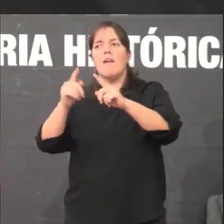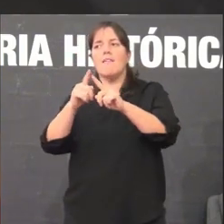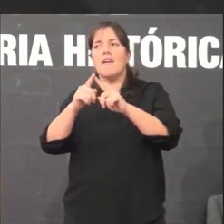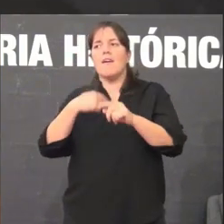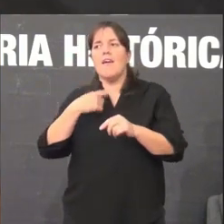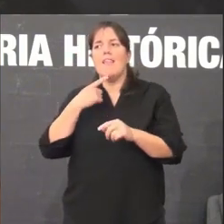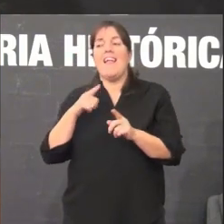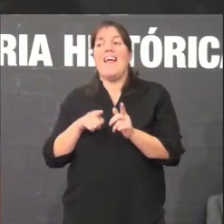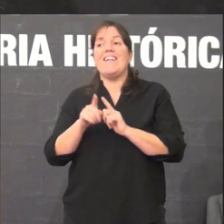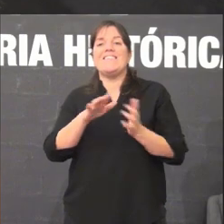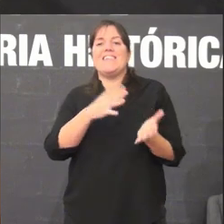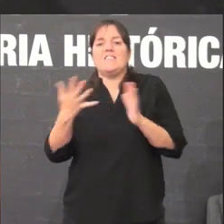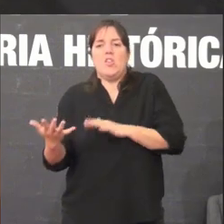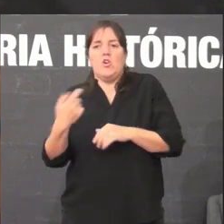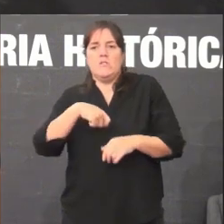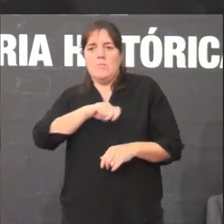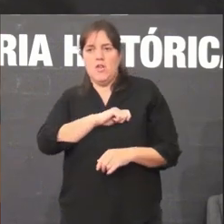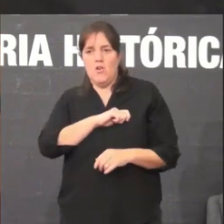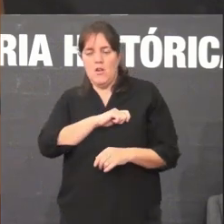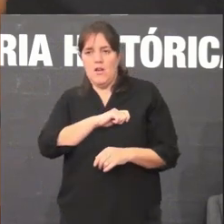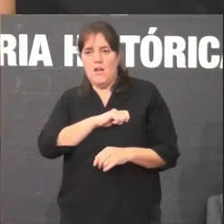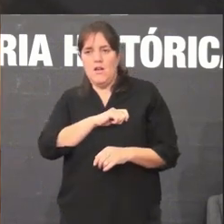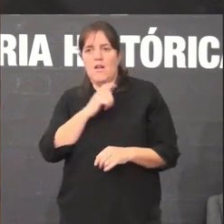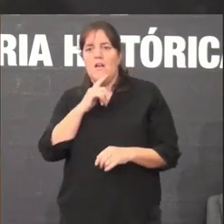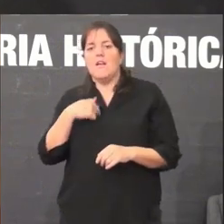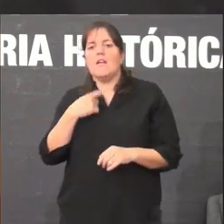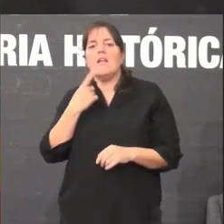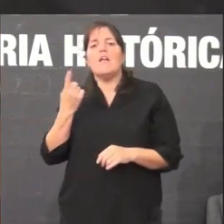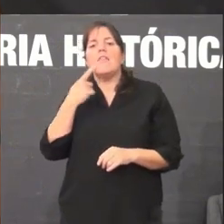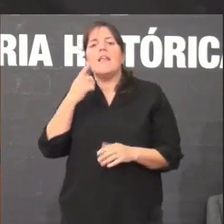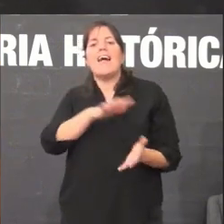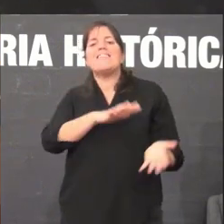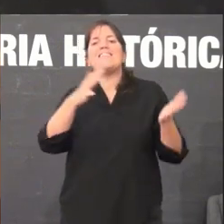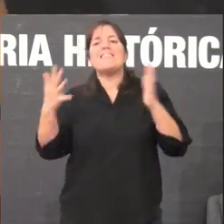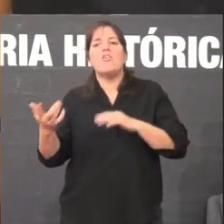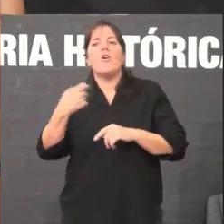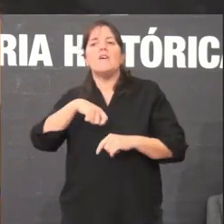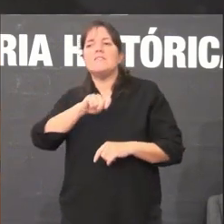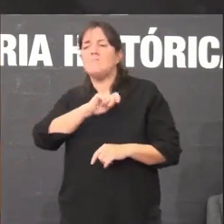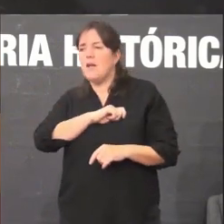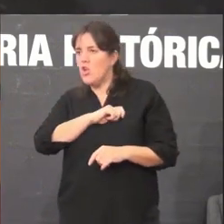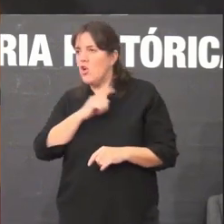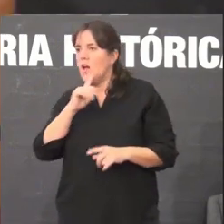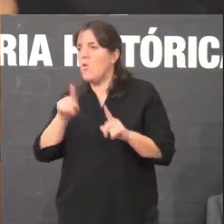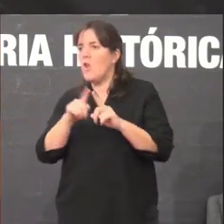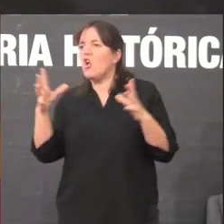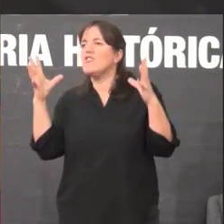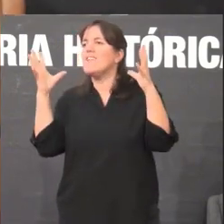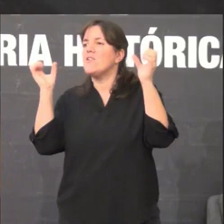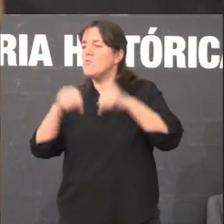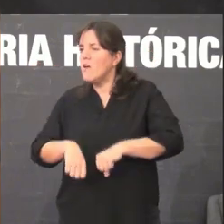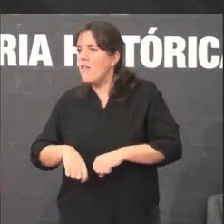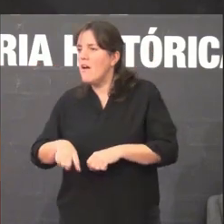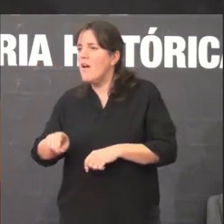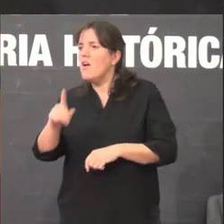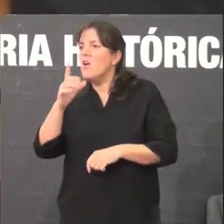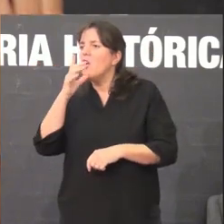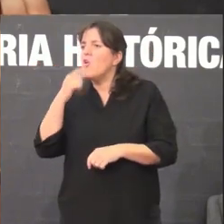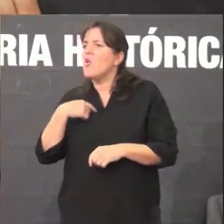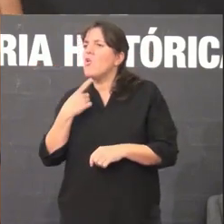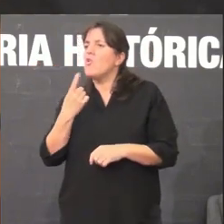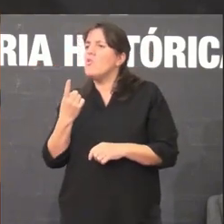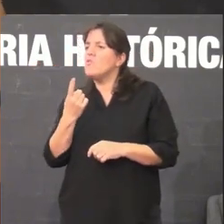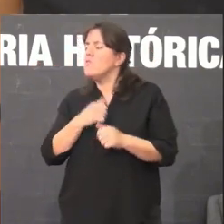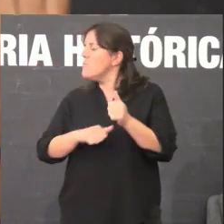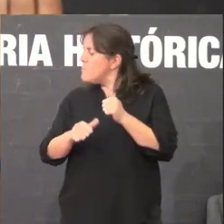transição espanhola. O modelo da transição espanhola, esta transição compactuada, como sendo claramente